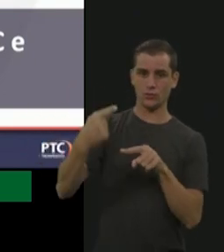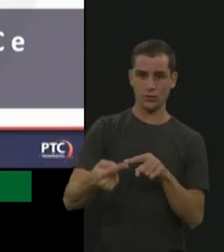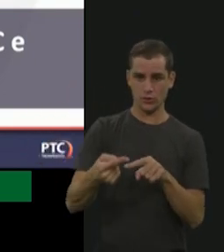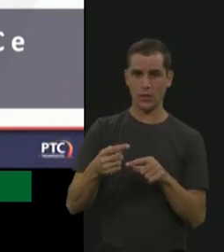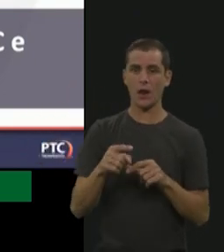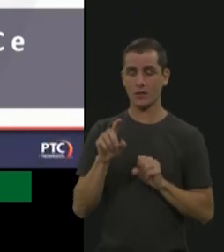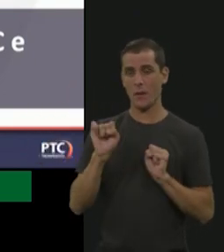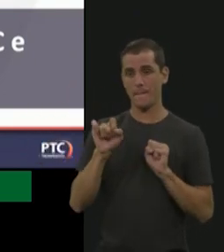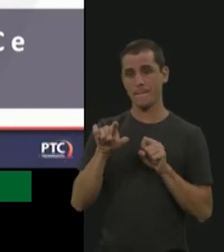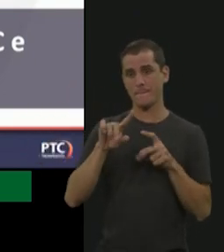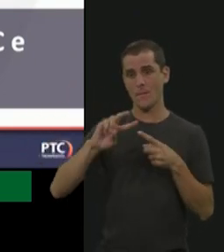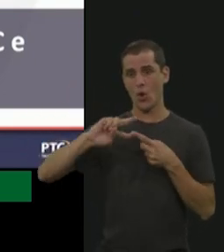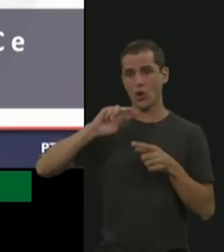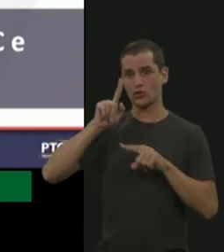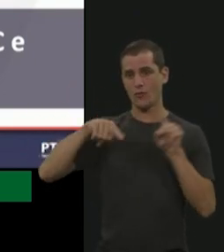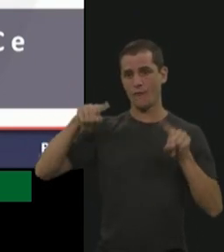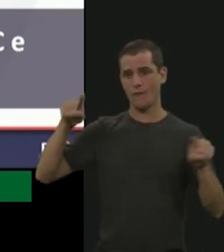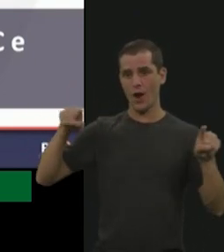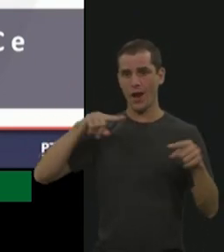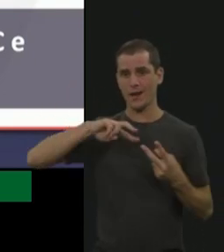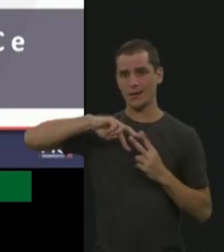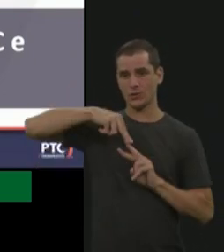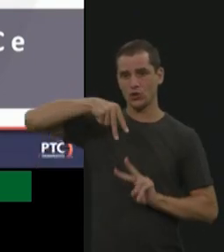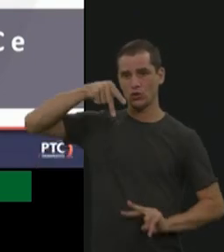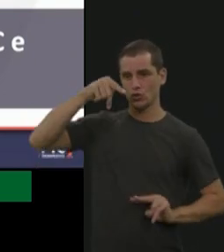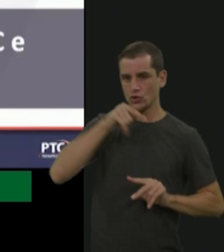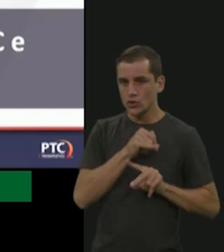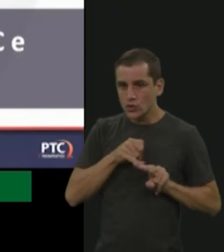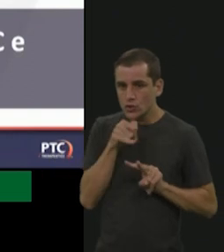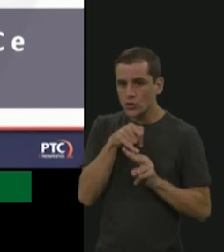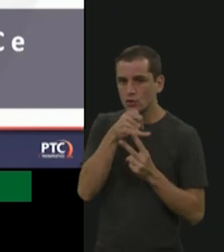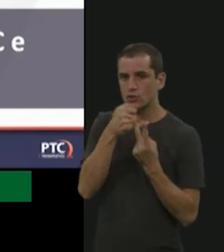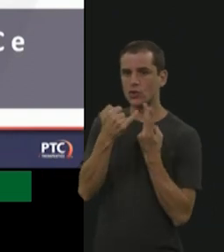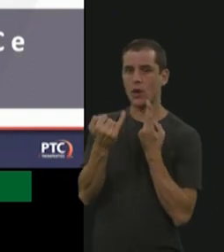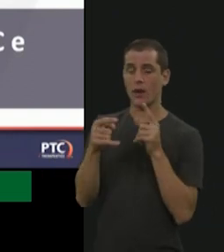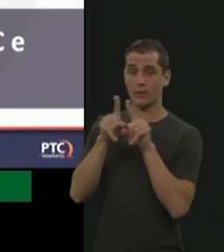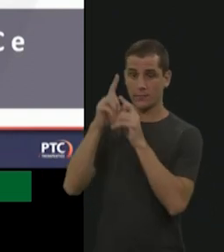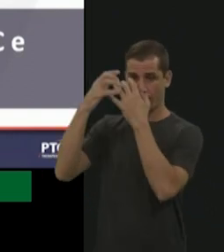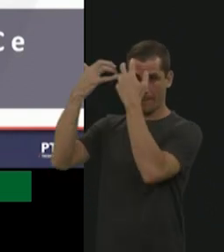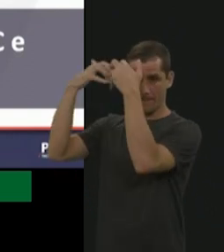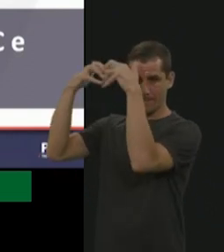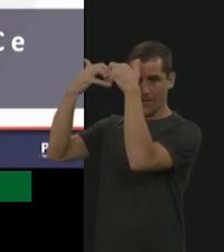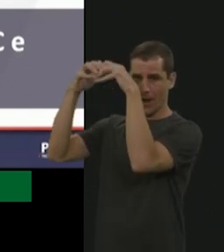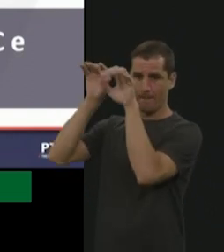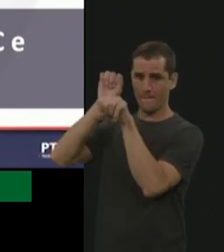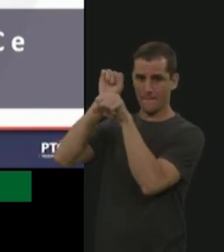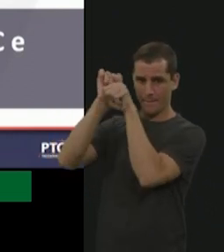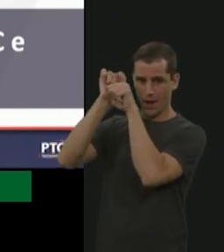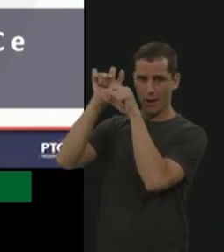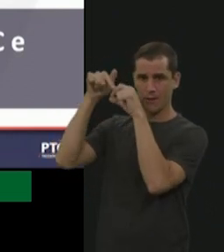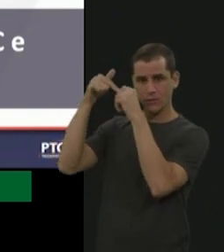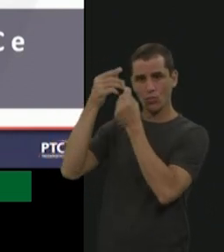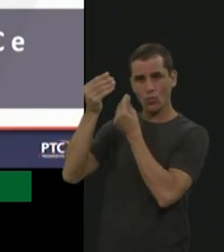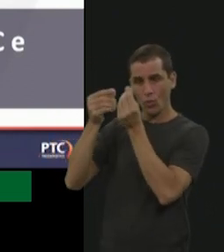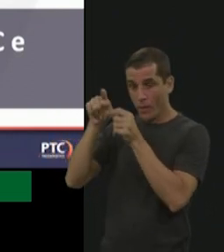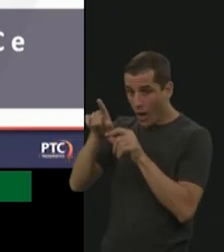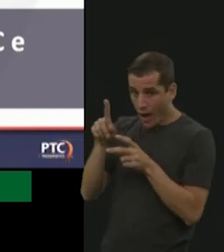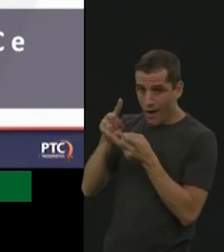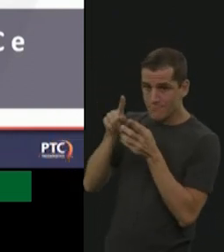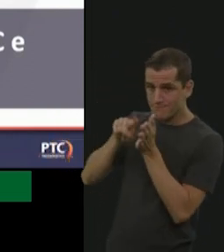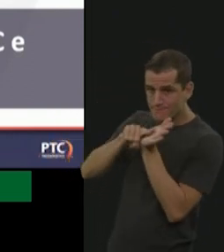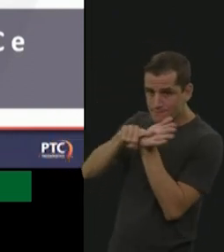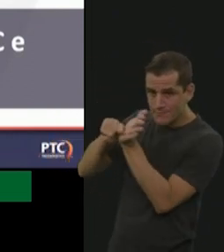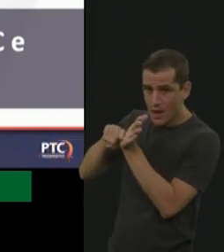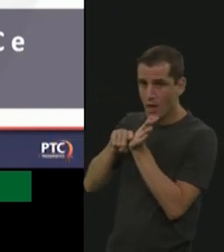essa variante, né, no gene. A questão da paralisia cerebral familiar, então, importante investigar. Veio um caso que